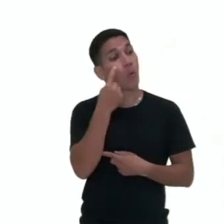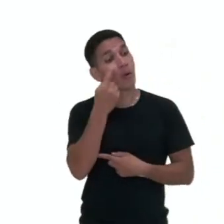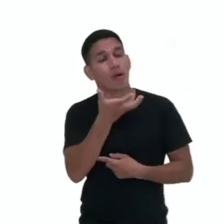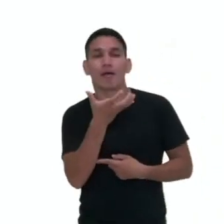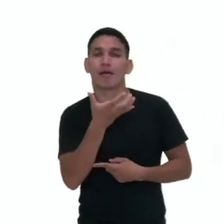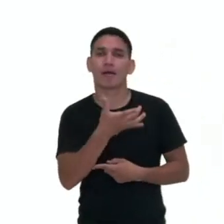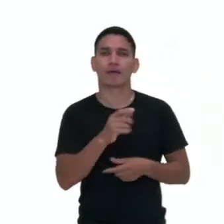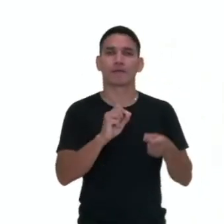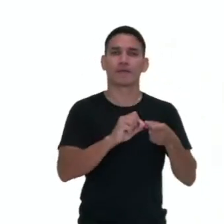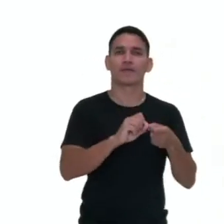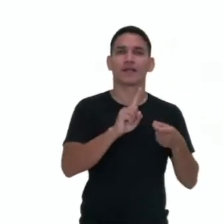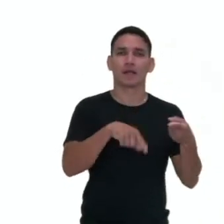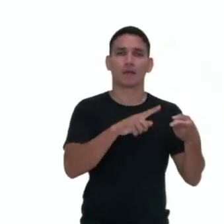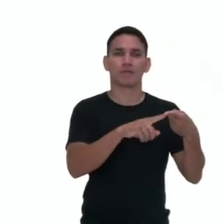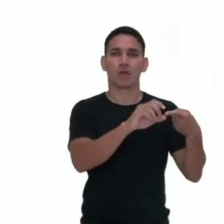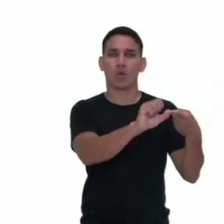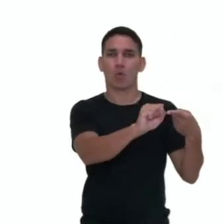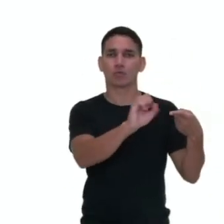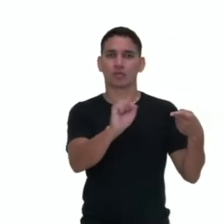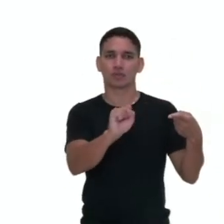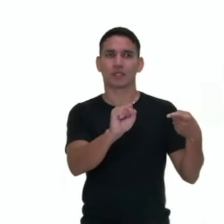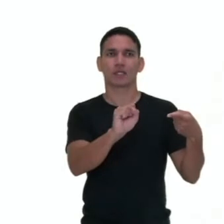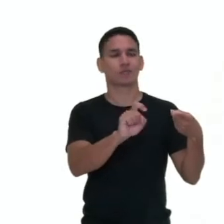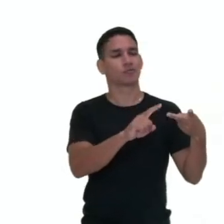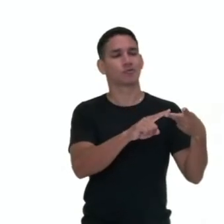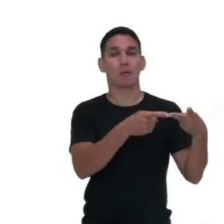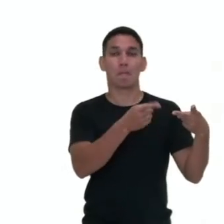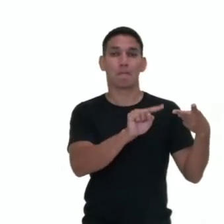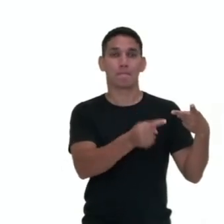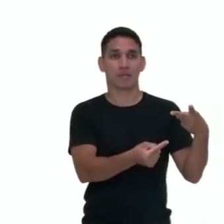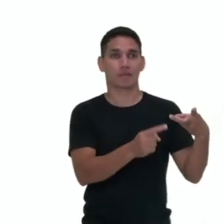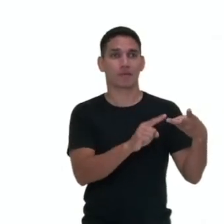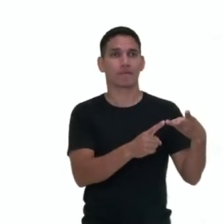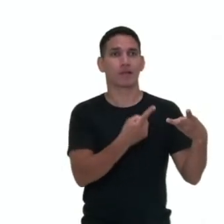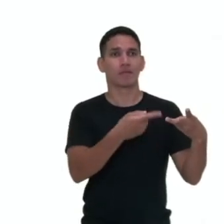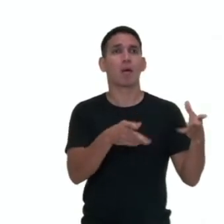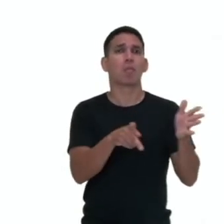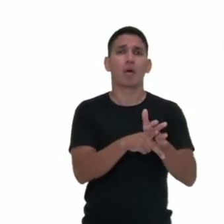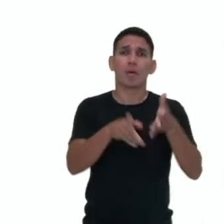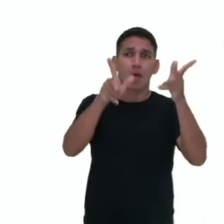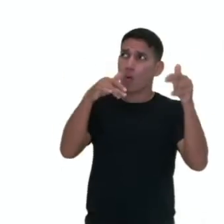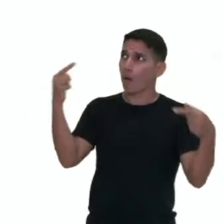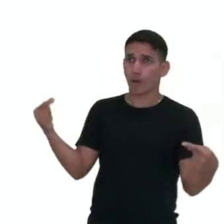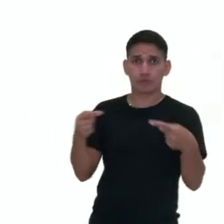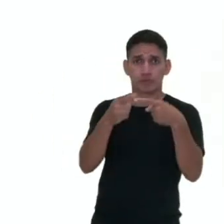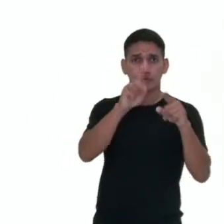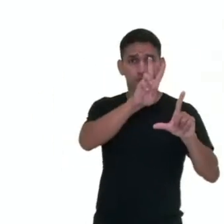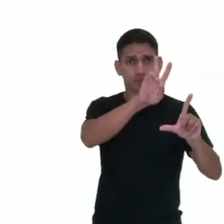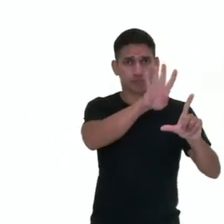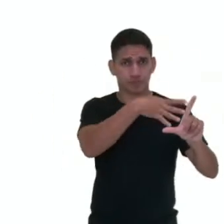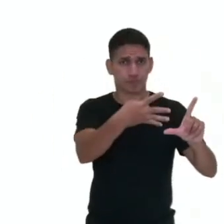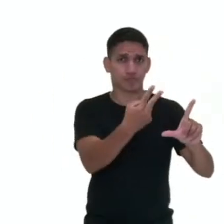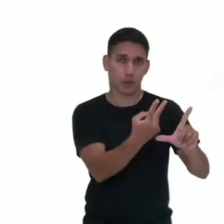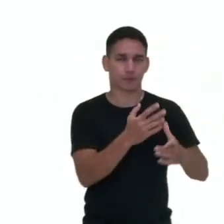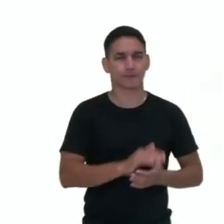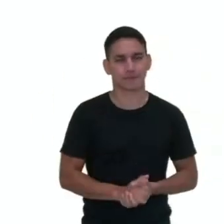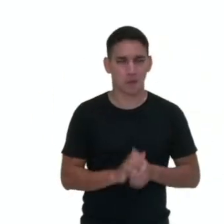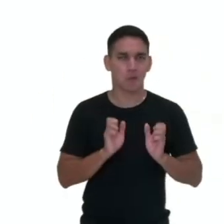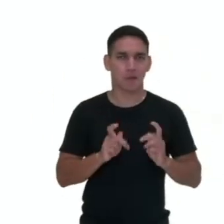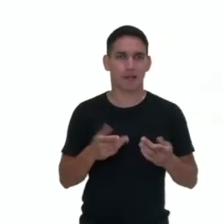produzir. 800, 1000, 50 e tal. Exatamente as informações que estavam ali no segundo quadro, né?